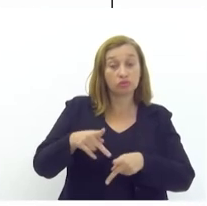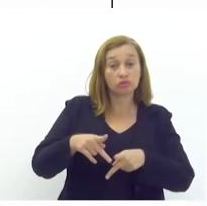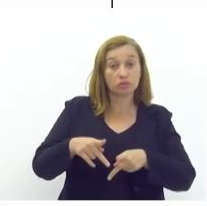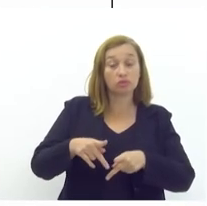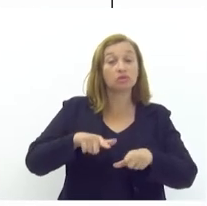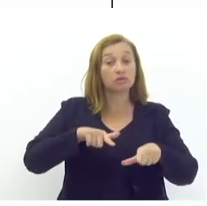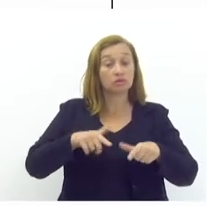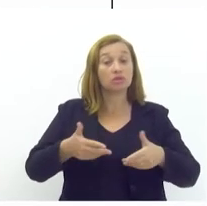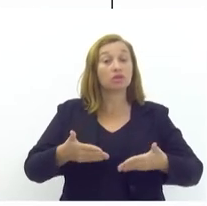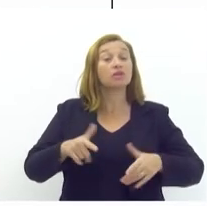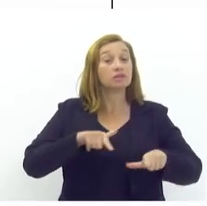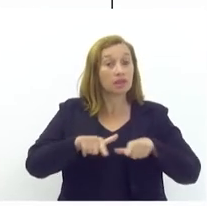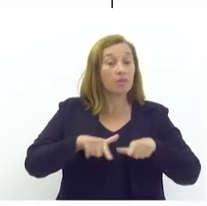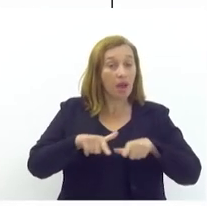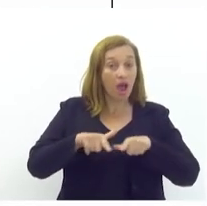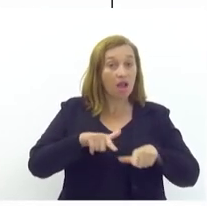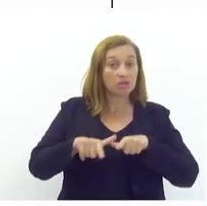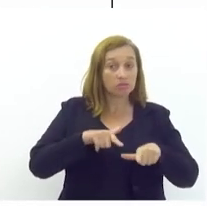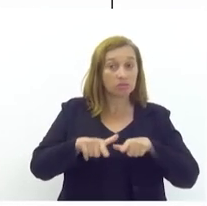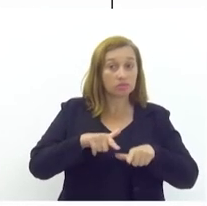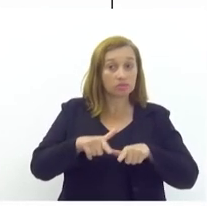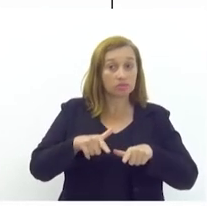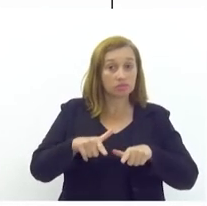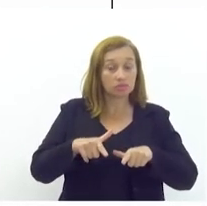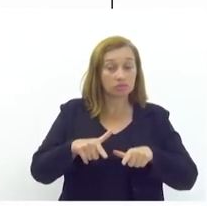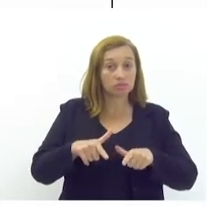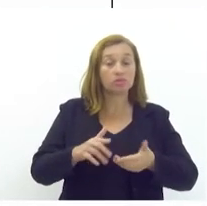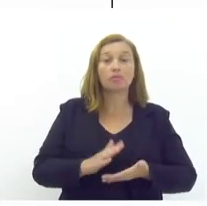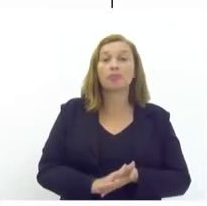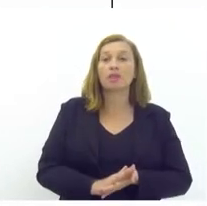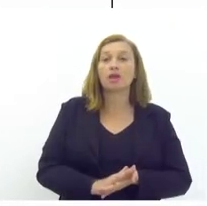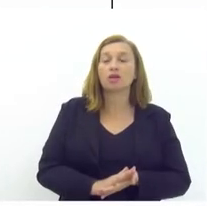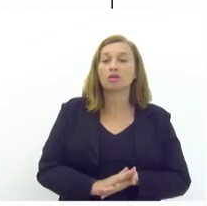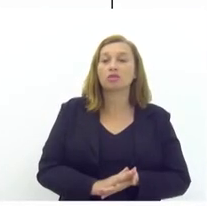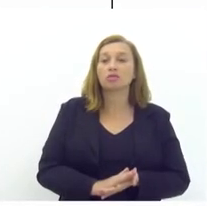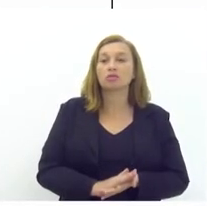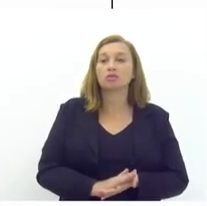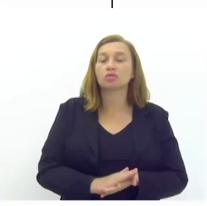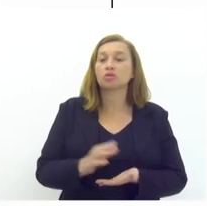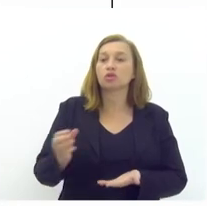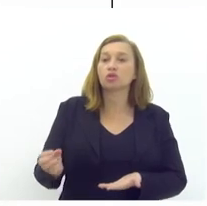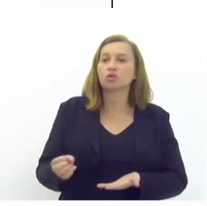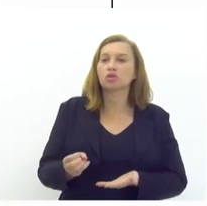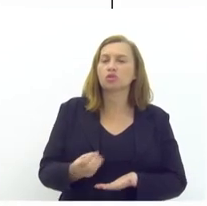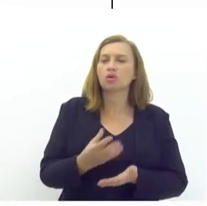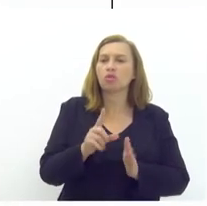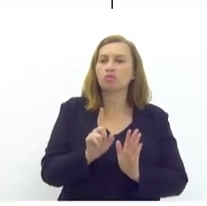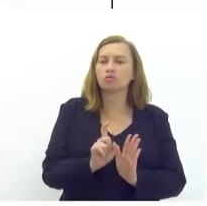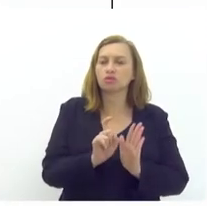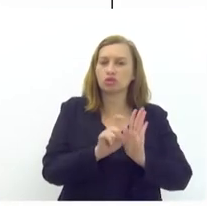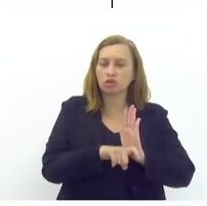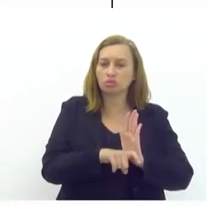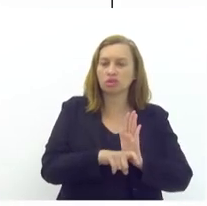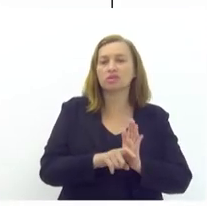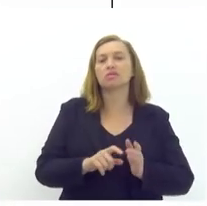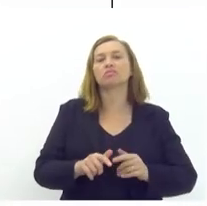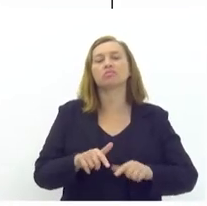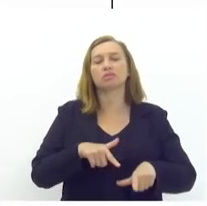circunstâncias que não podem ser comprometidas pela Nova tributação de serviços